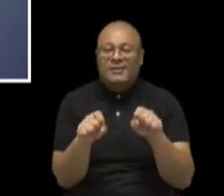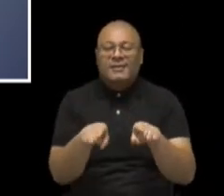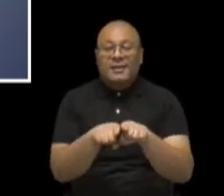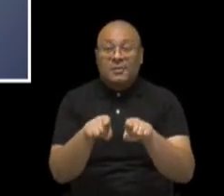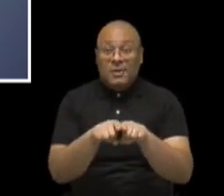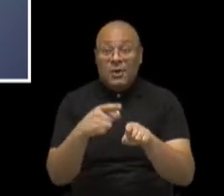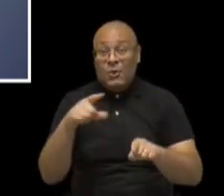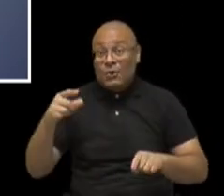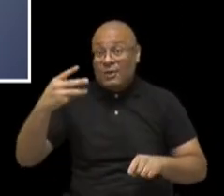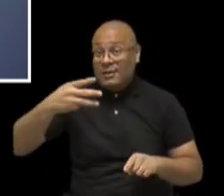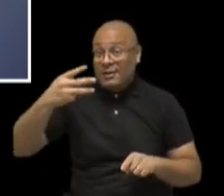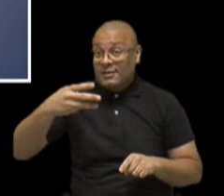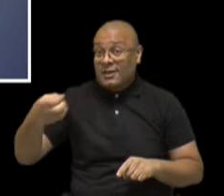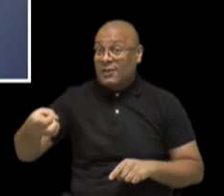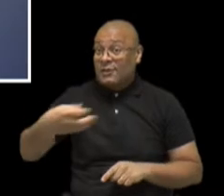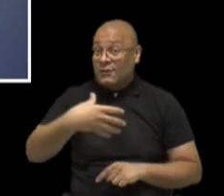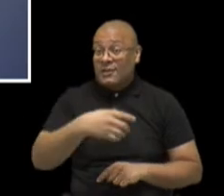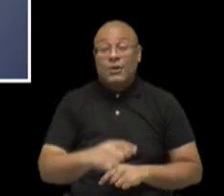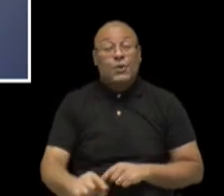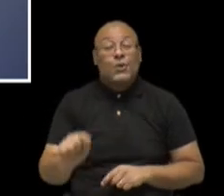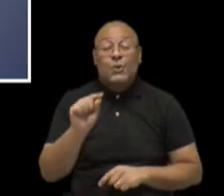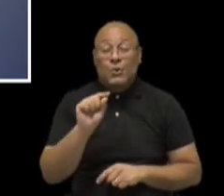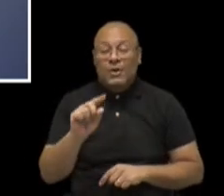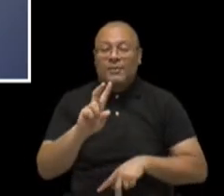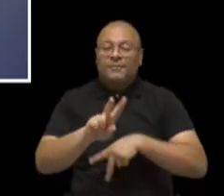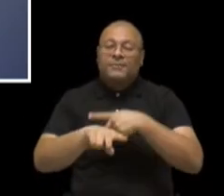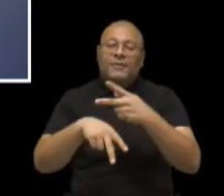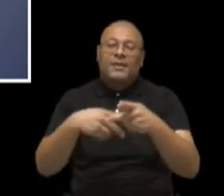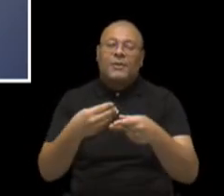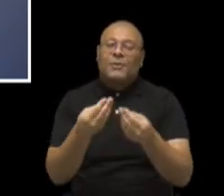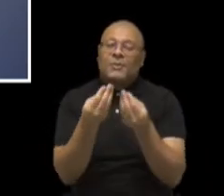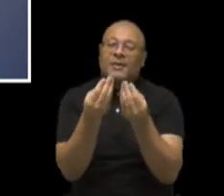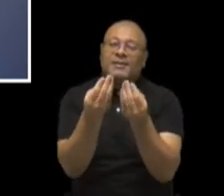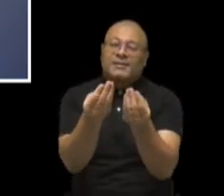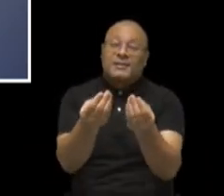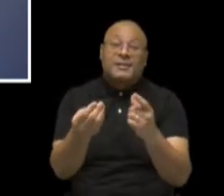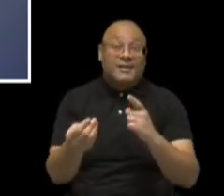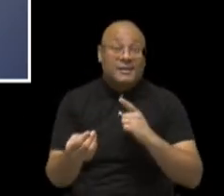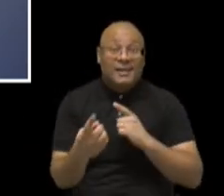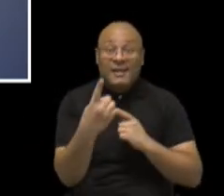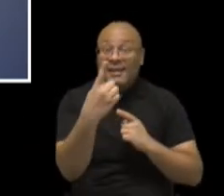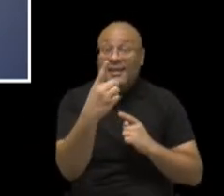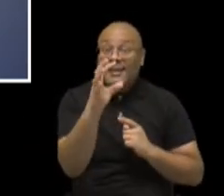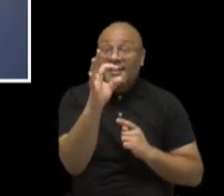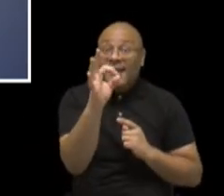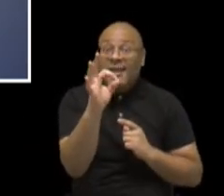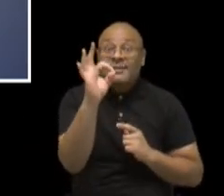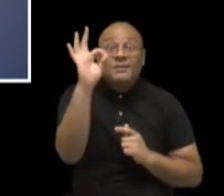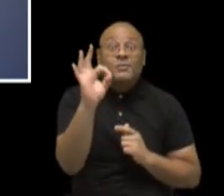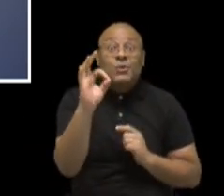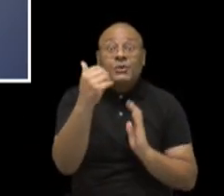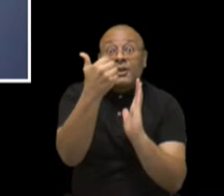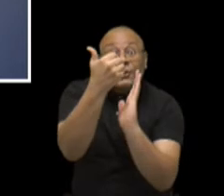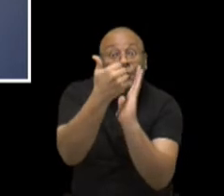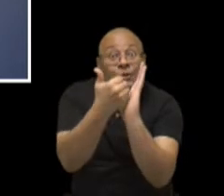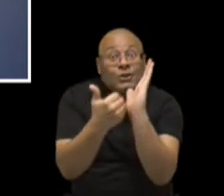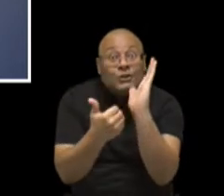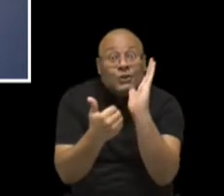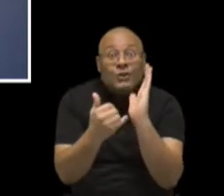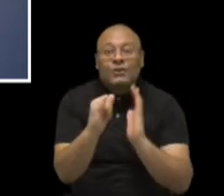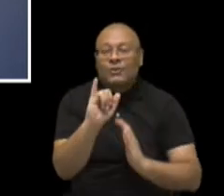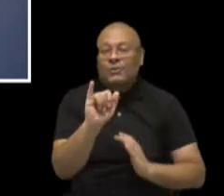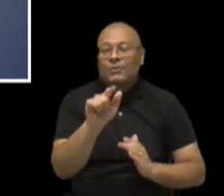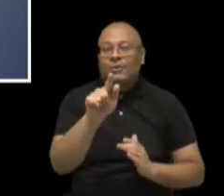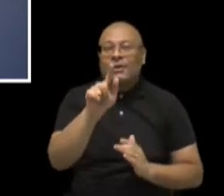uma terceira novidade, que na verdade é um presente. Vocês têm 10% off no e-commerce Iguatemi